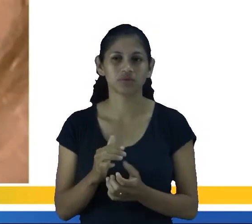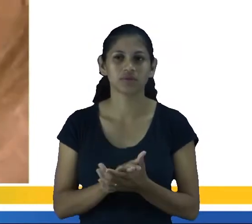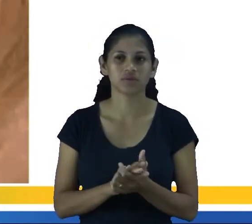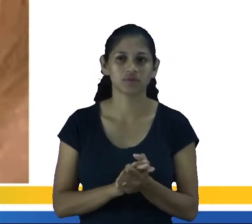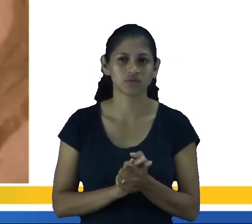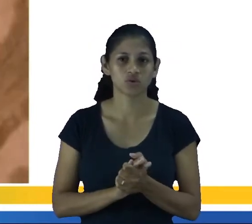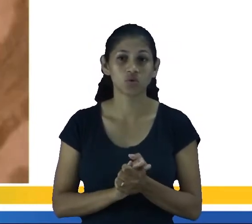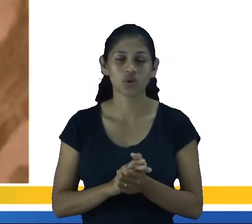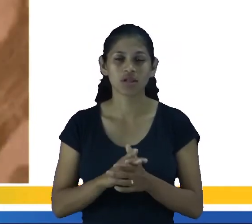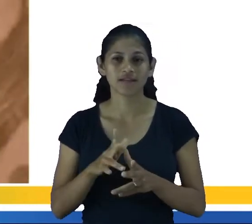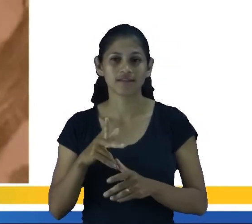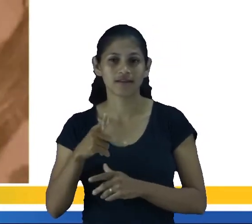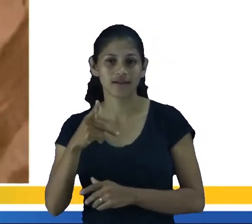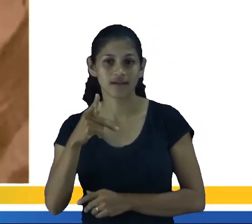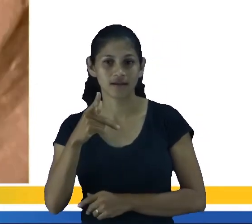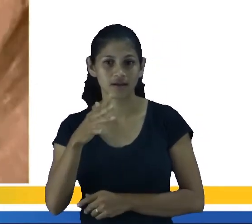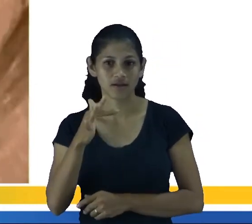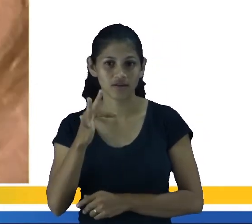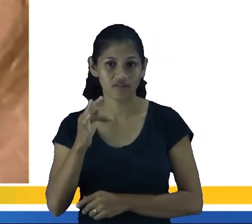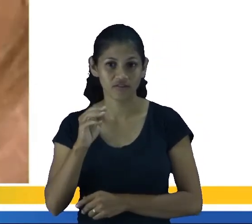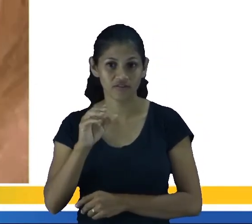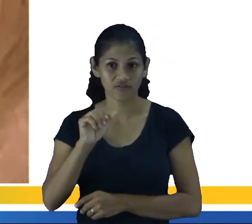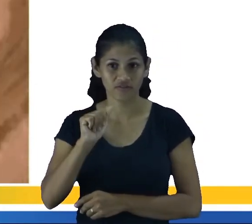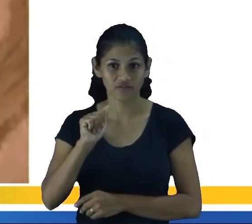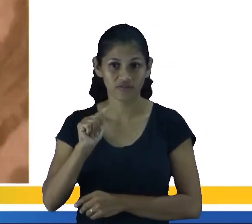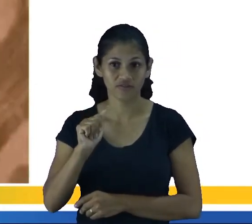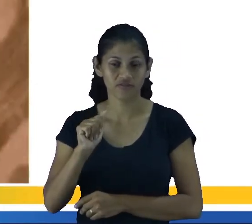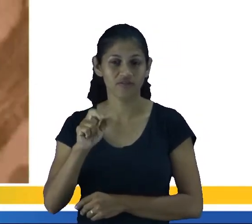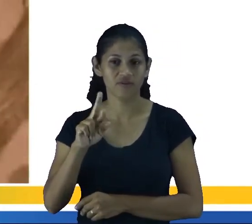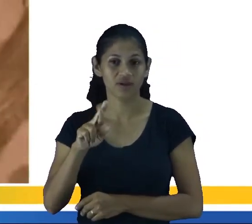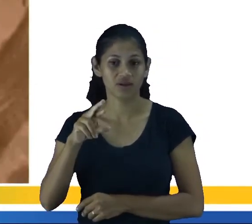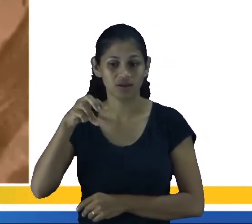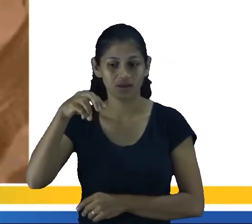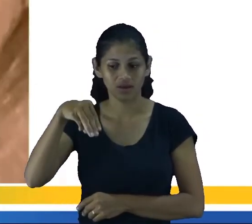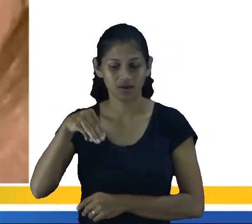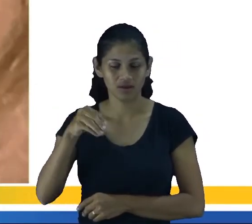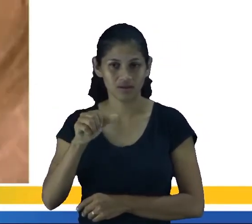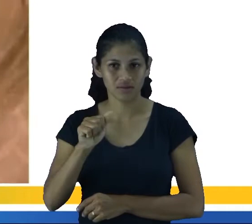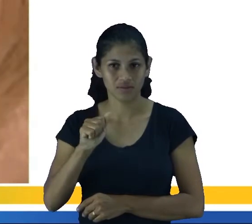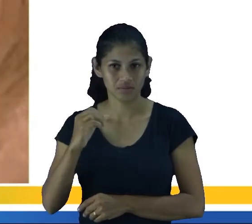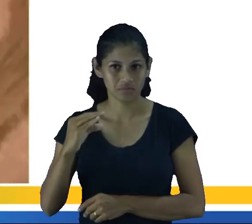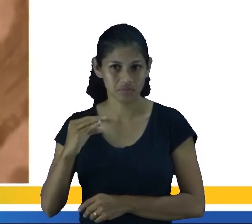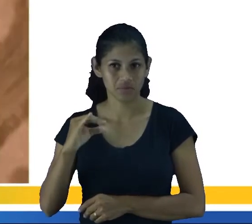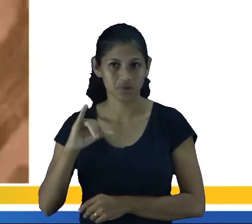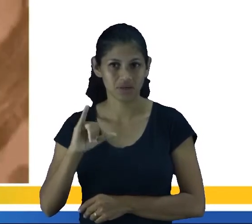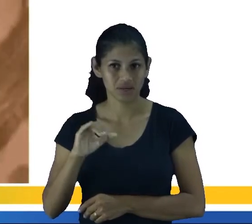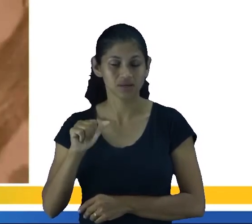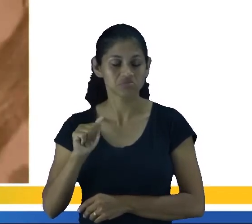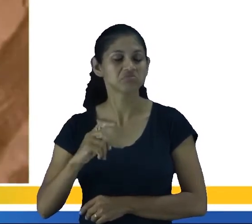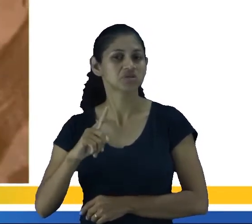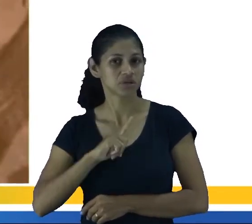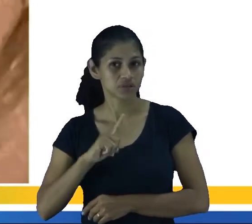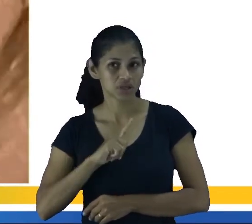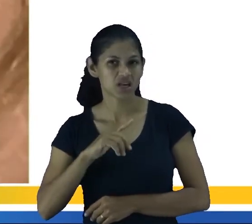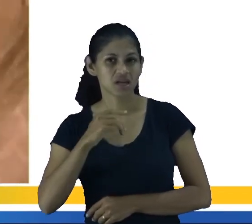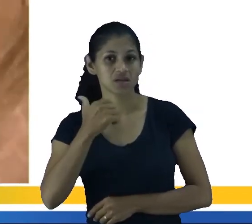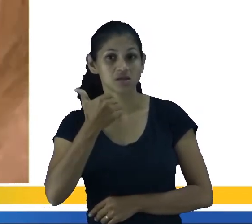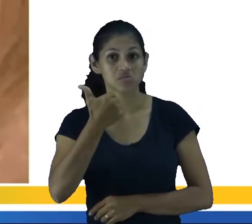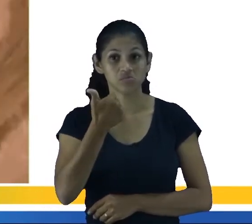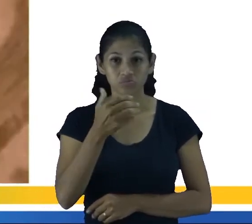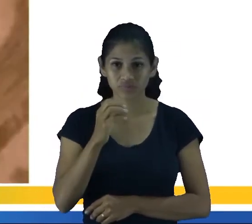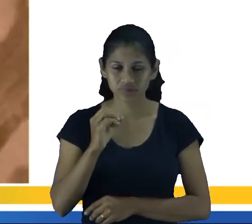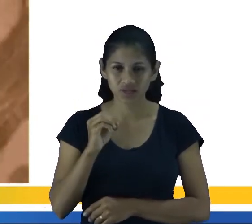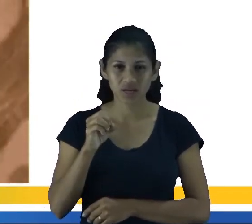lá da farmácia, ela é de 10 volumes. Essa aí, né, dessa reação, é uma água oxigenada de concentração de